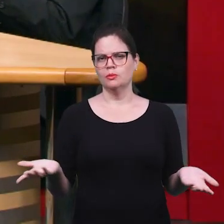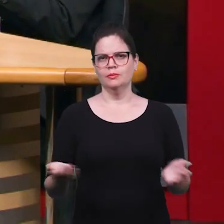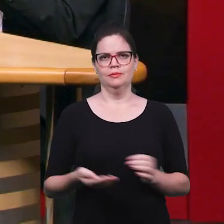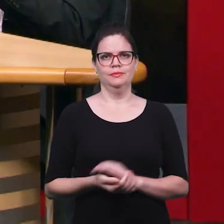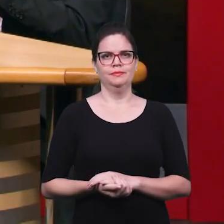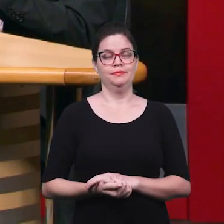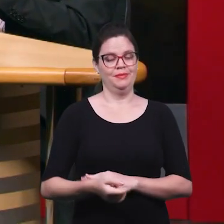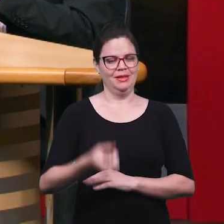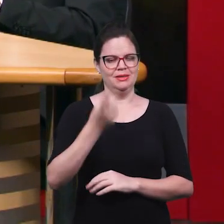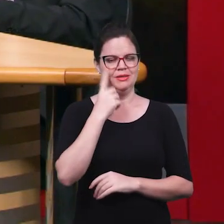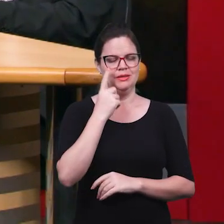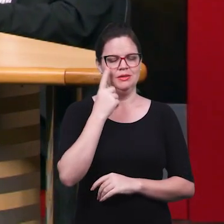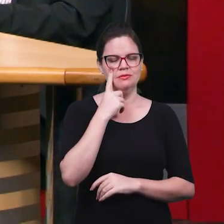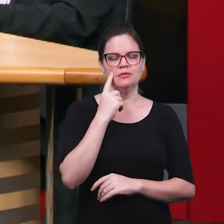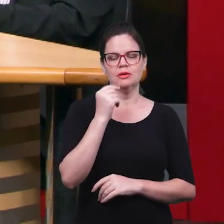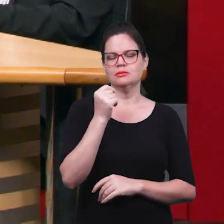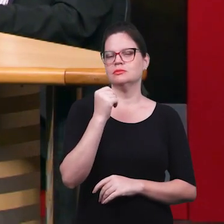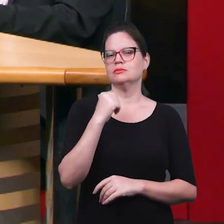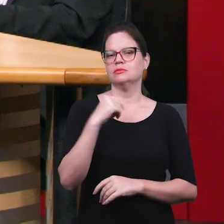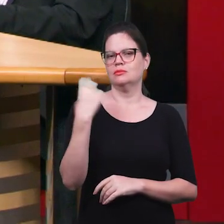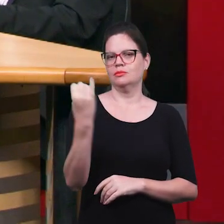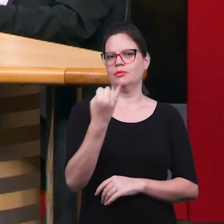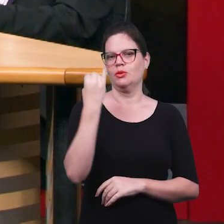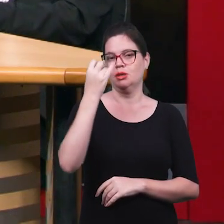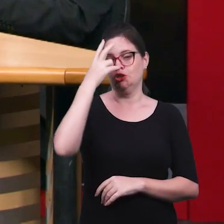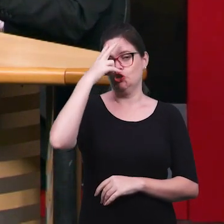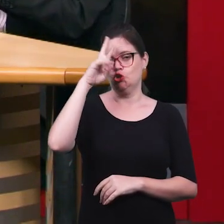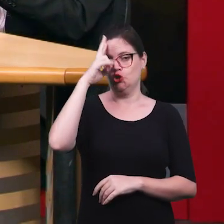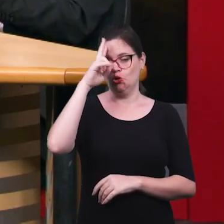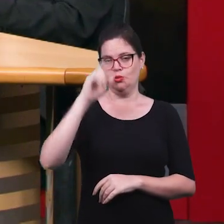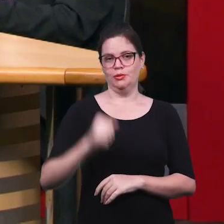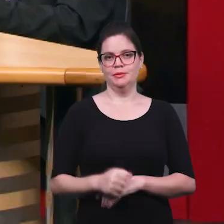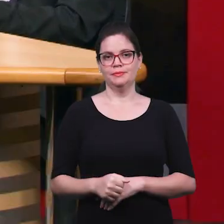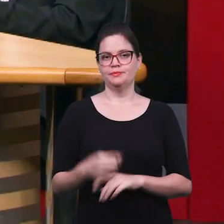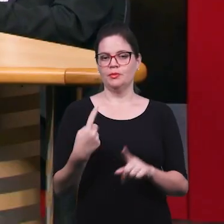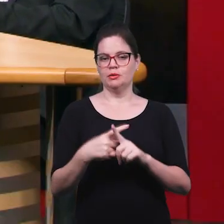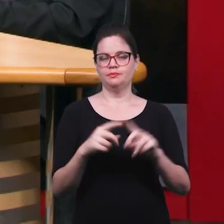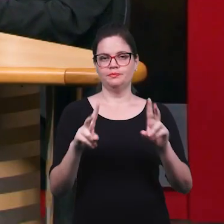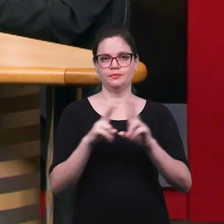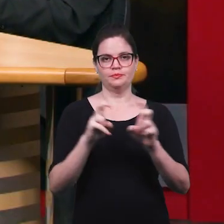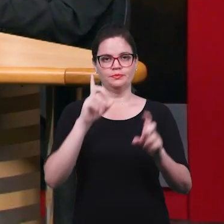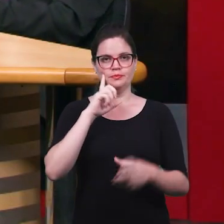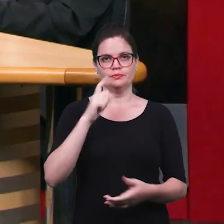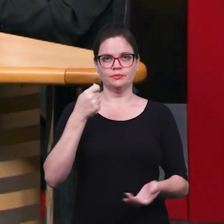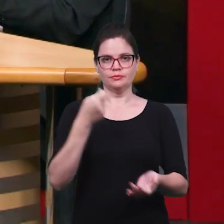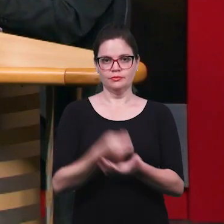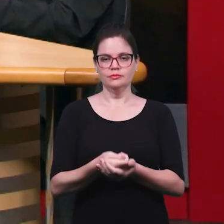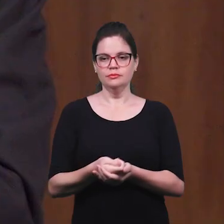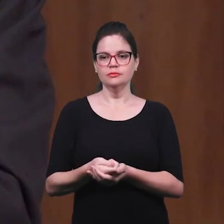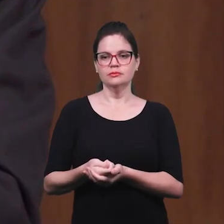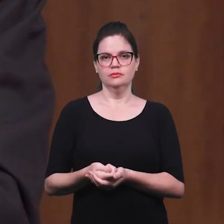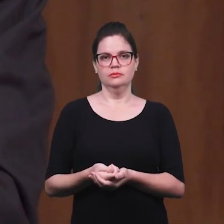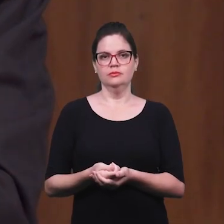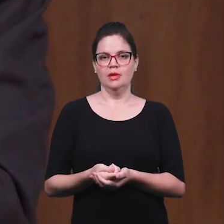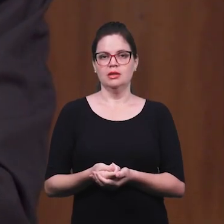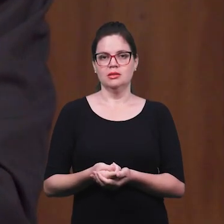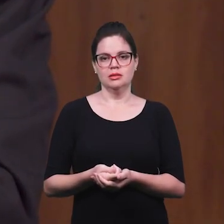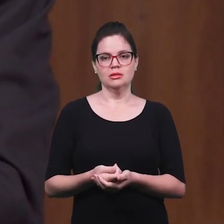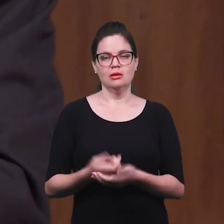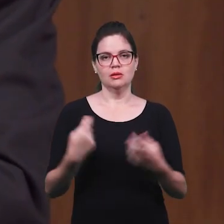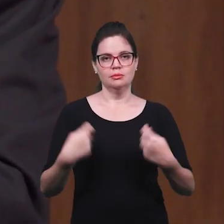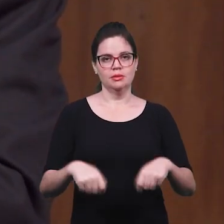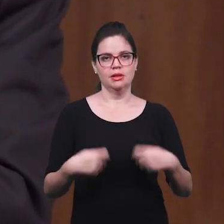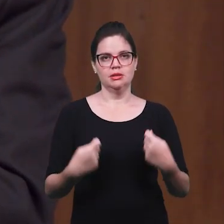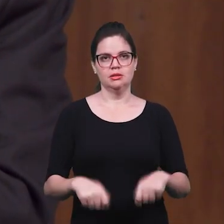parte histórica, porque essa definição que Josué vai trazer para as famílias